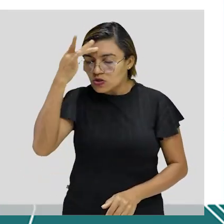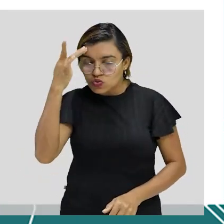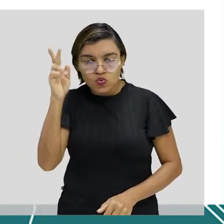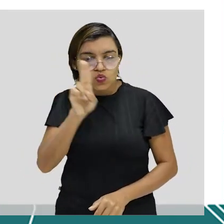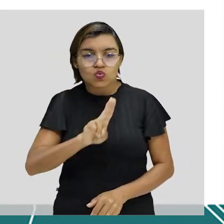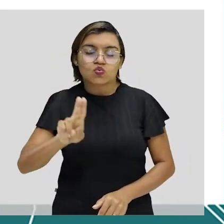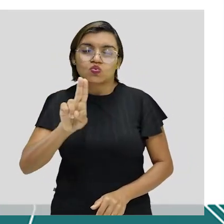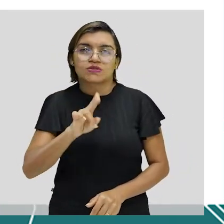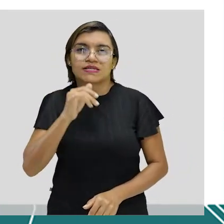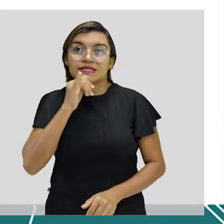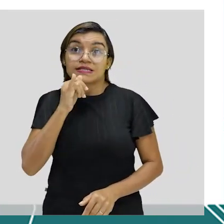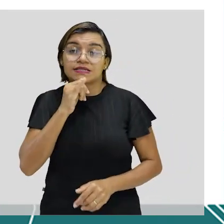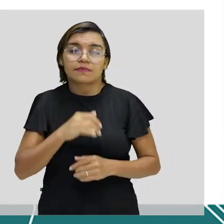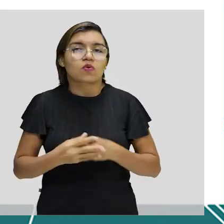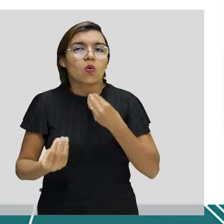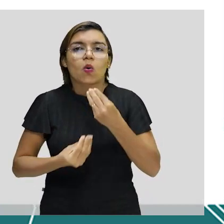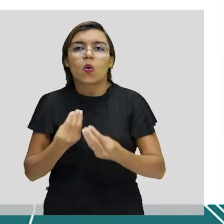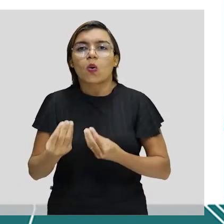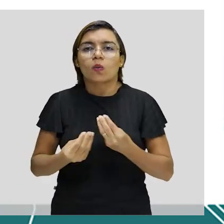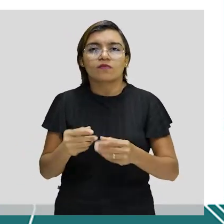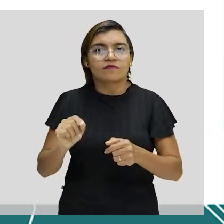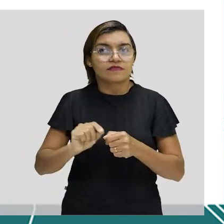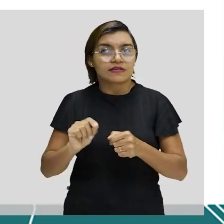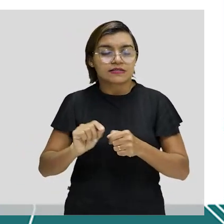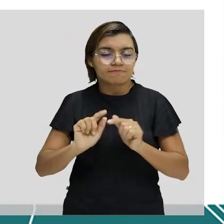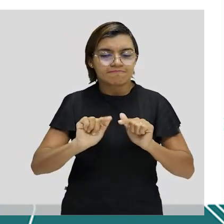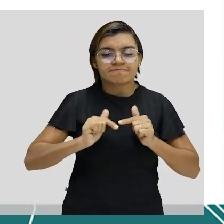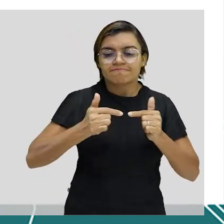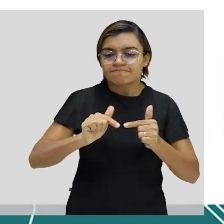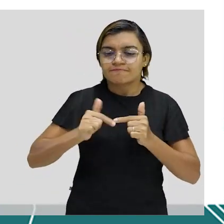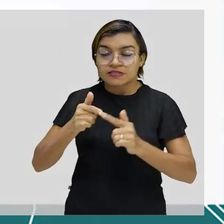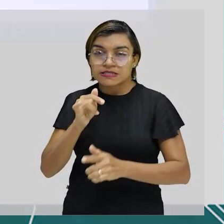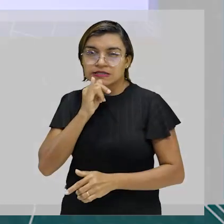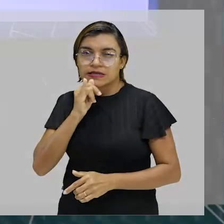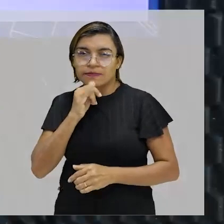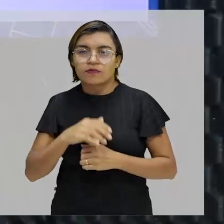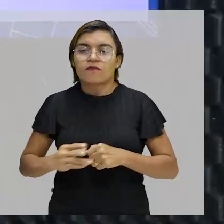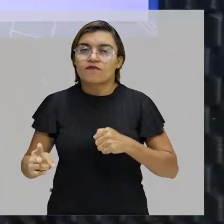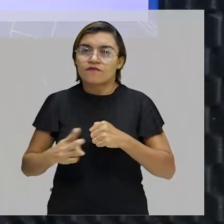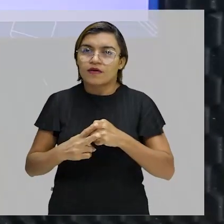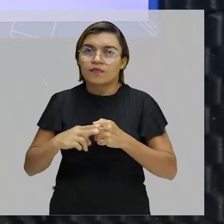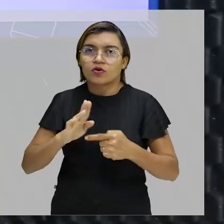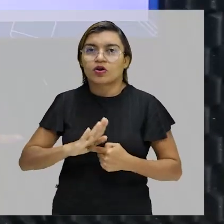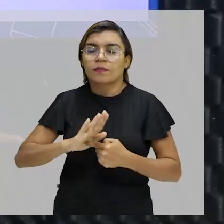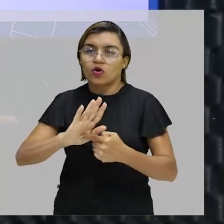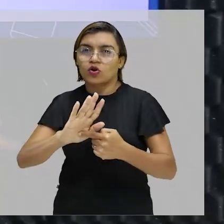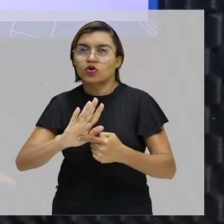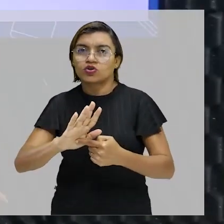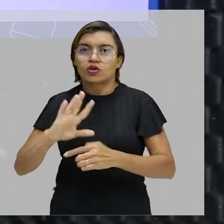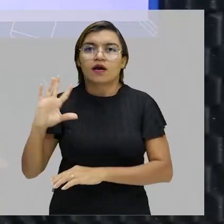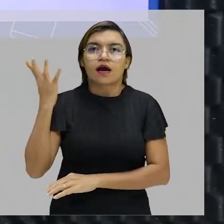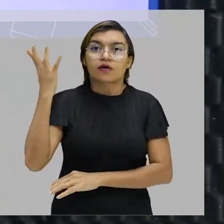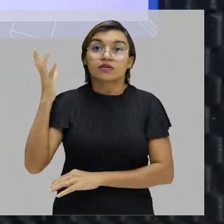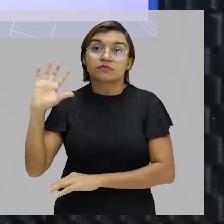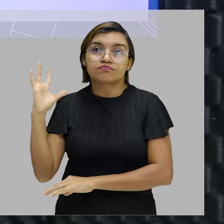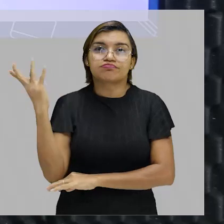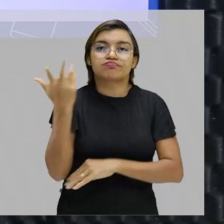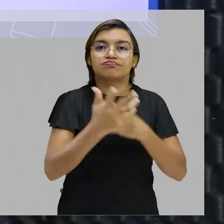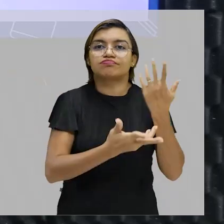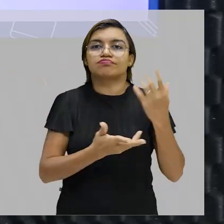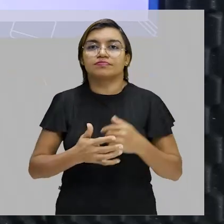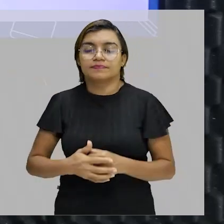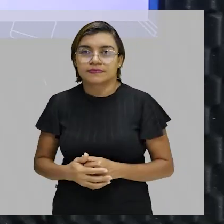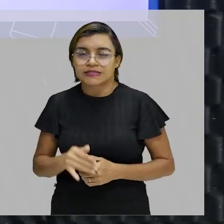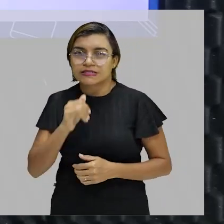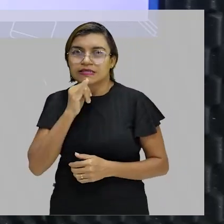não dá para você realizar determinadas ações. Como, por exemplo, verbos que indicam fenômeno da natureza, são verbos impessoais.